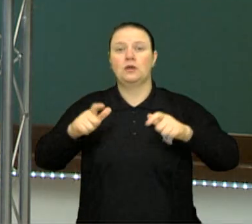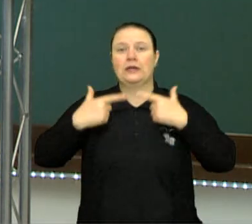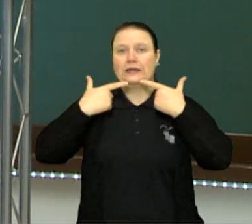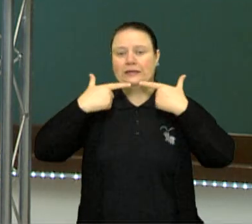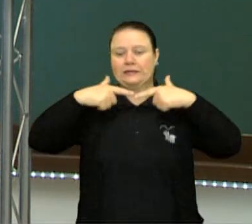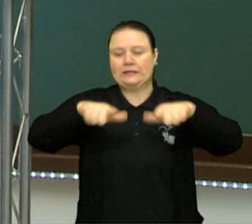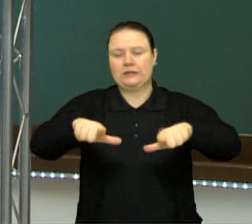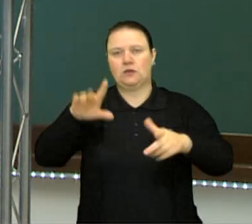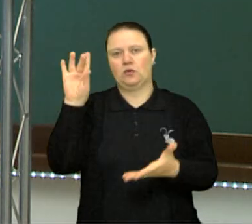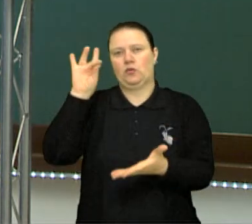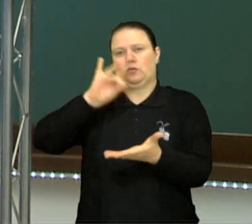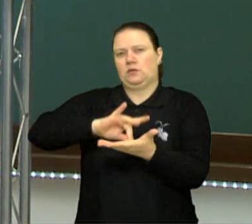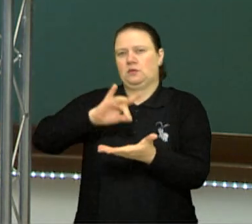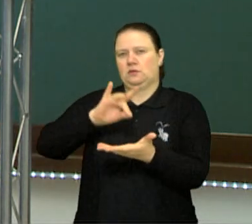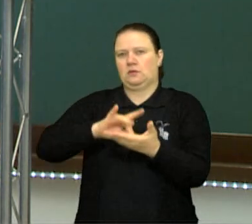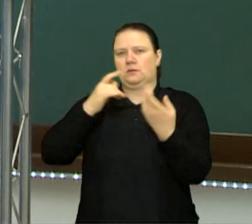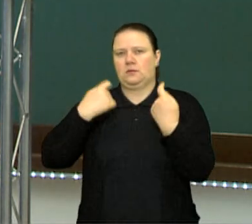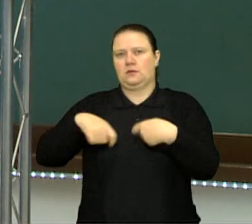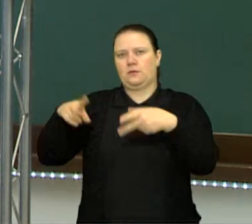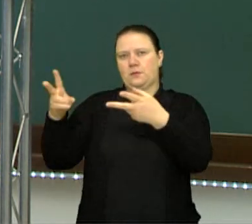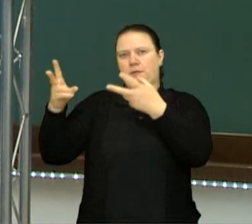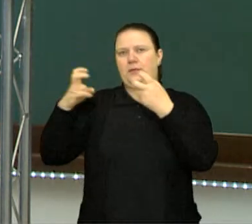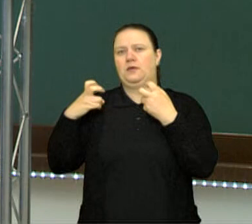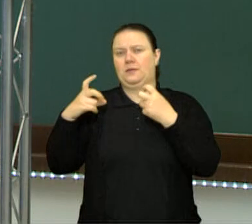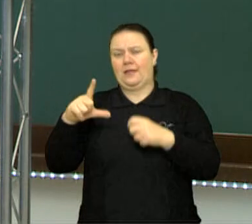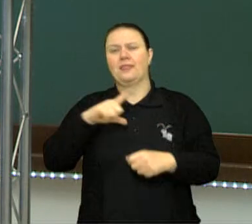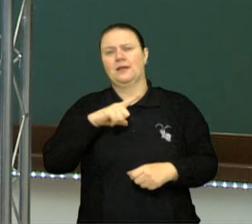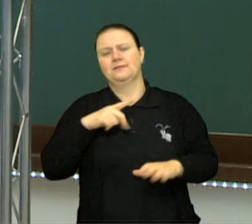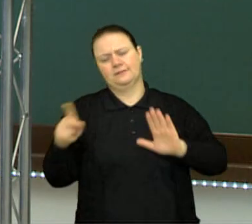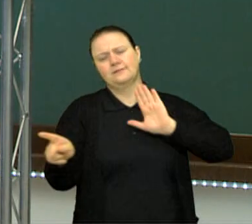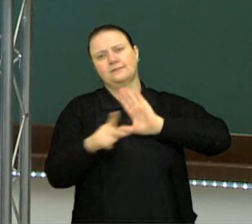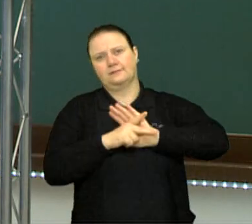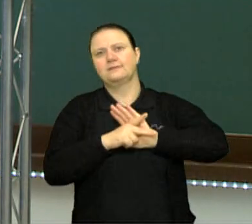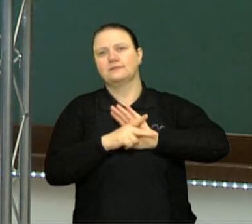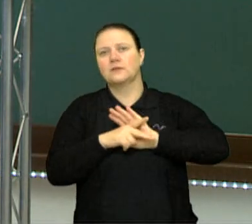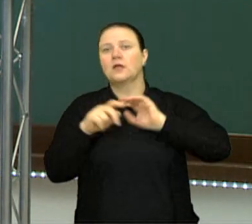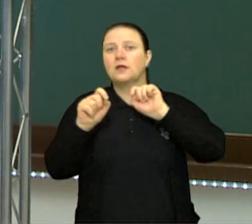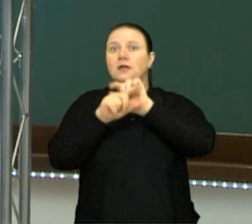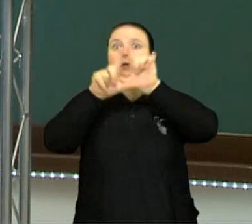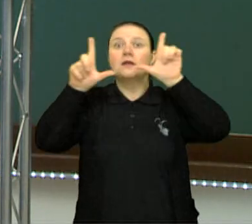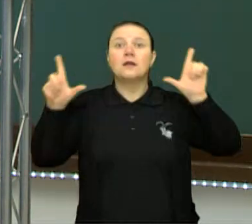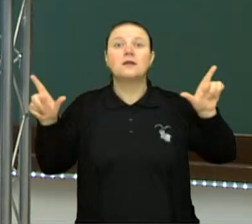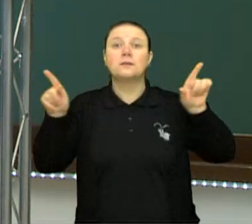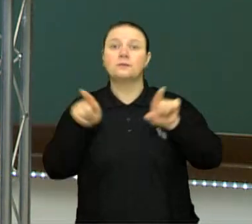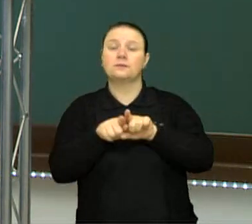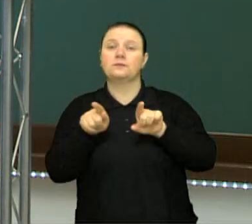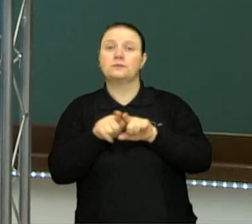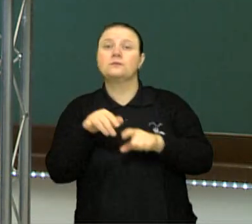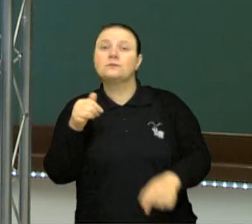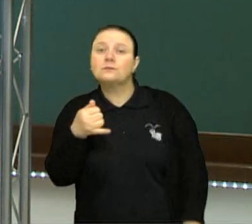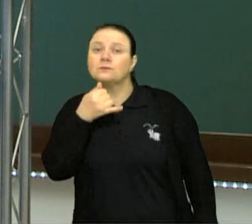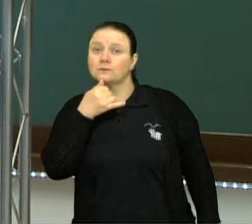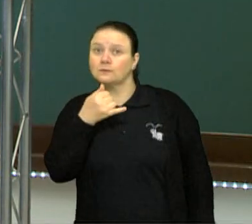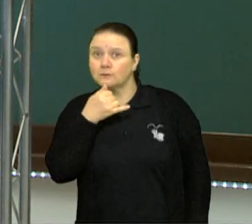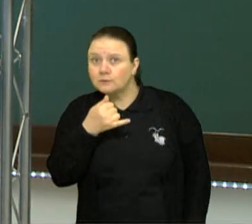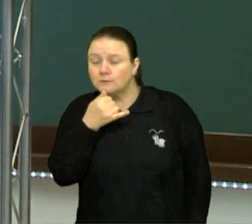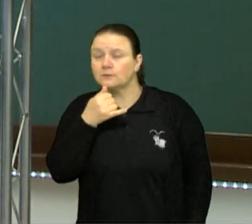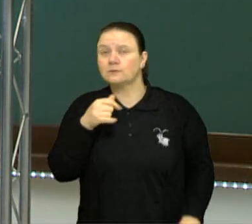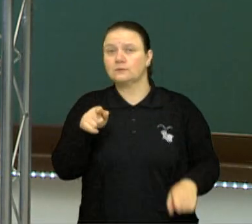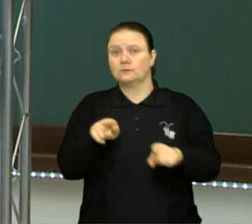oficial deve ser observada, eles possuem a deles. E também, obviamente, temos que, infelizmente, resgatar